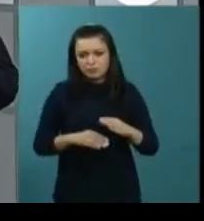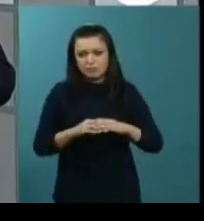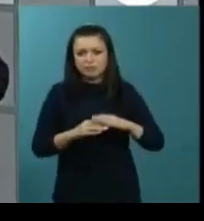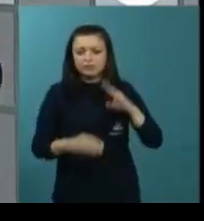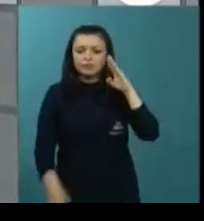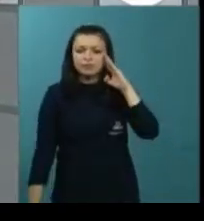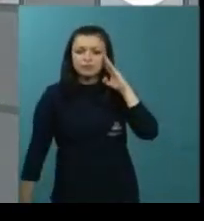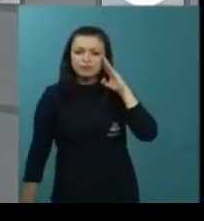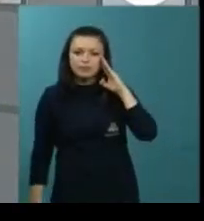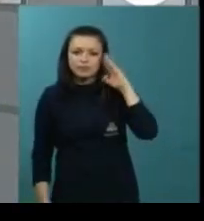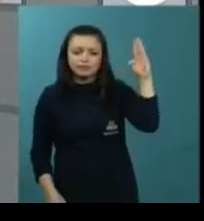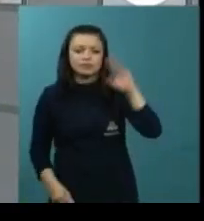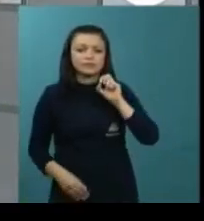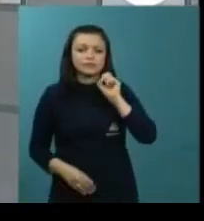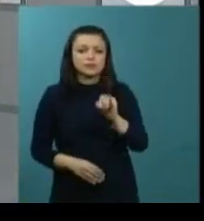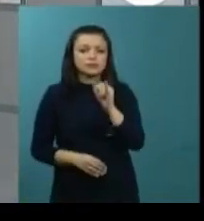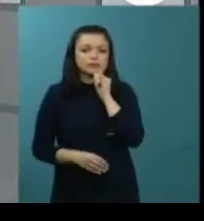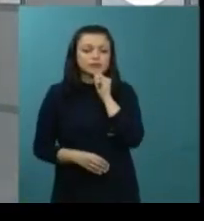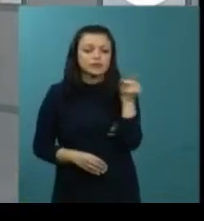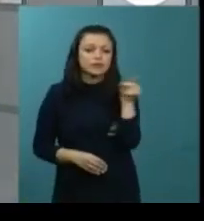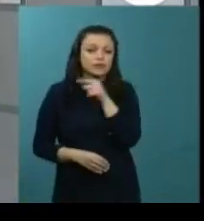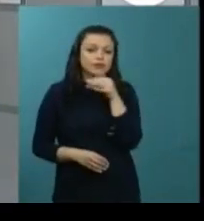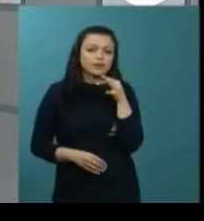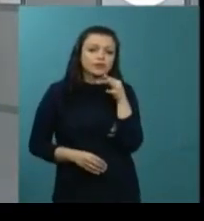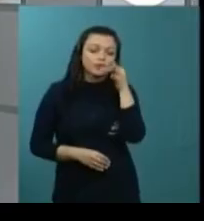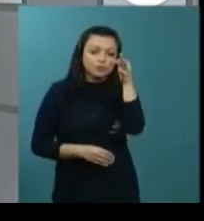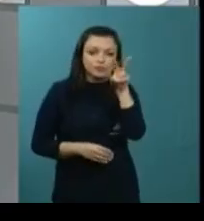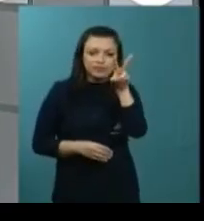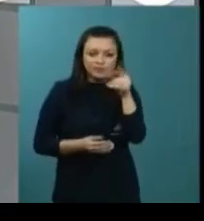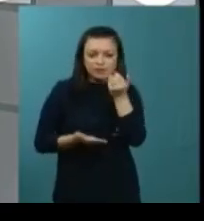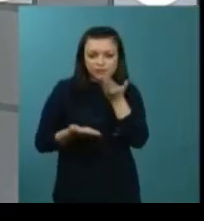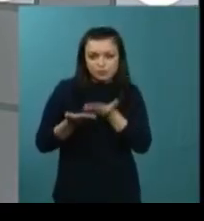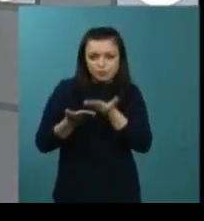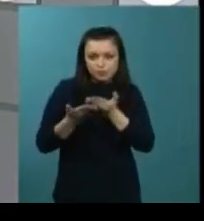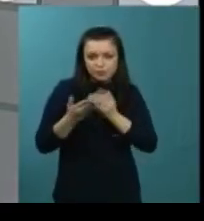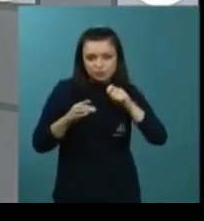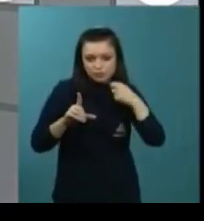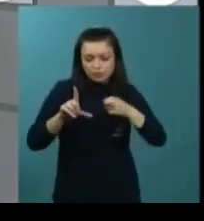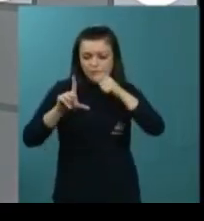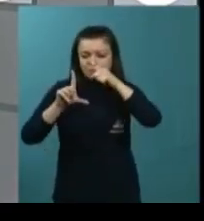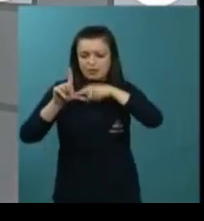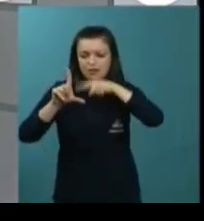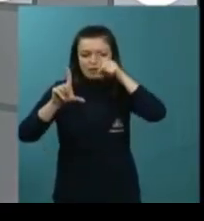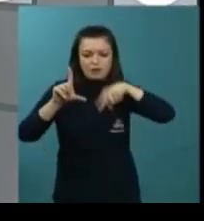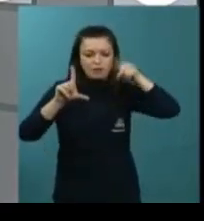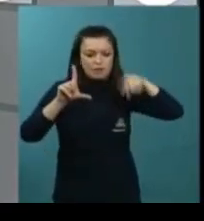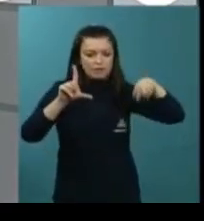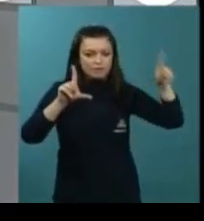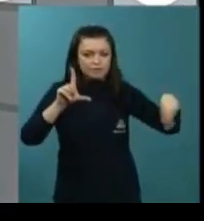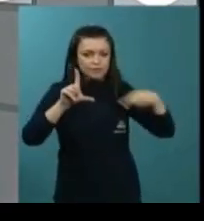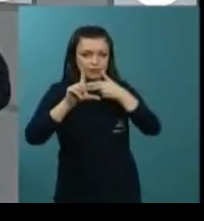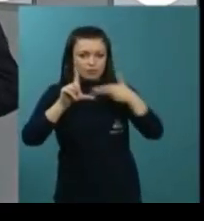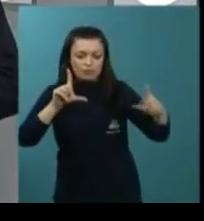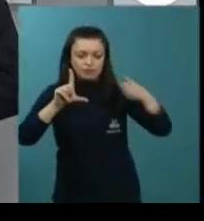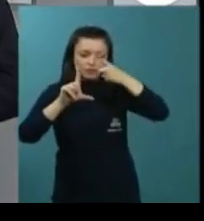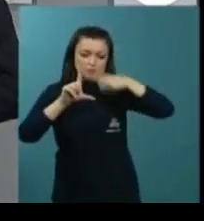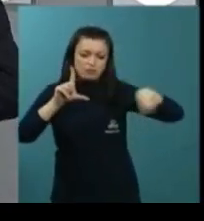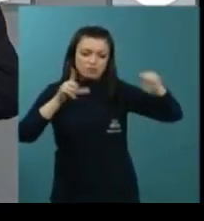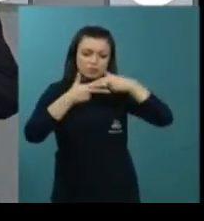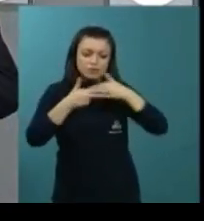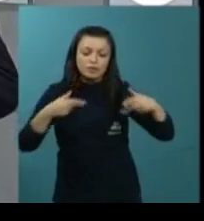principalmente quando você vier a estudar gráficos, é o